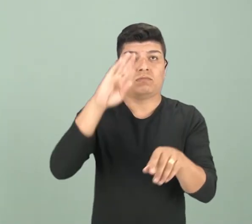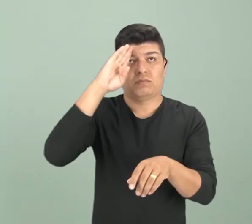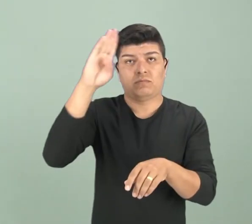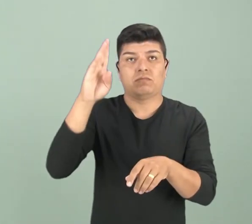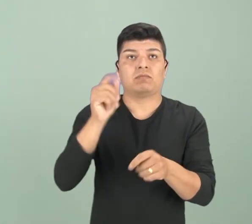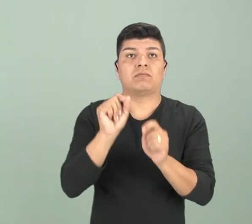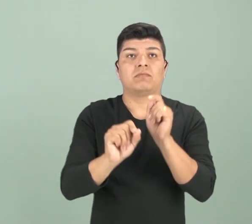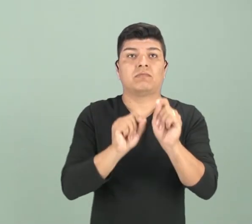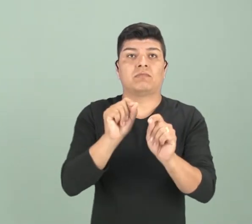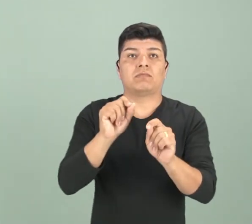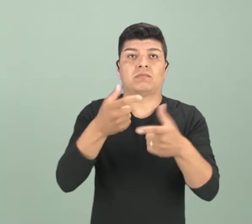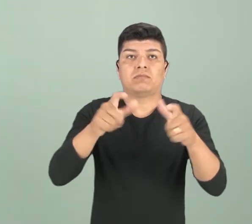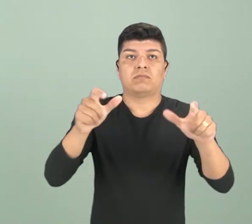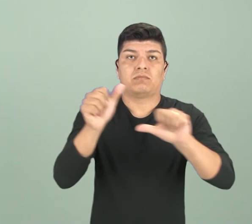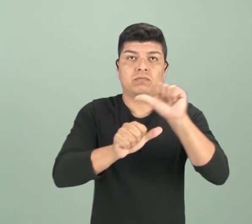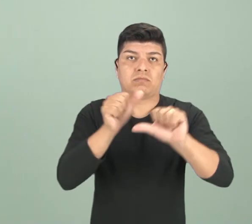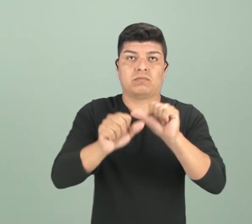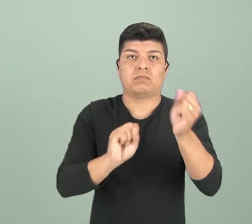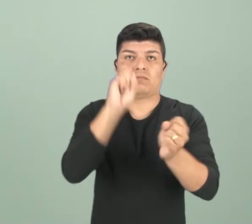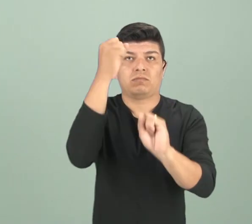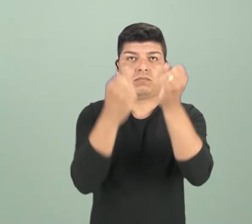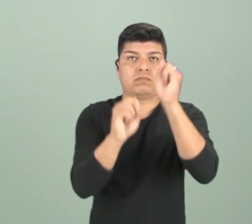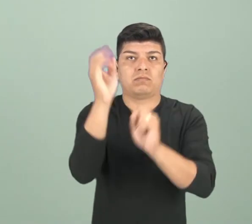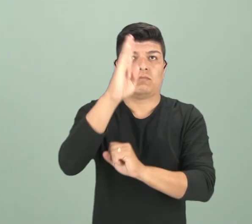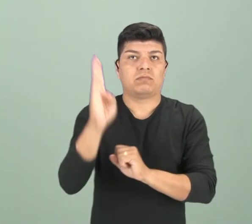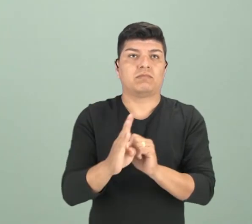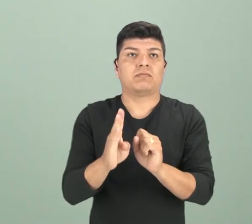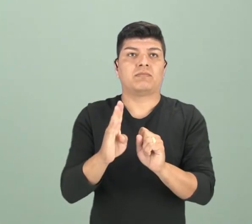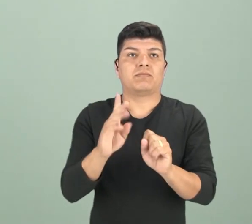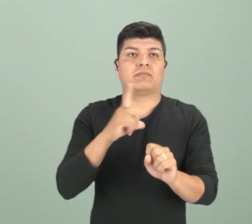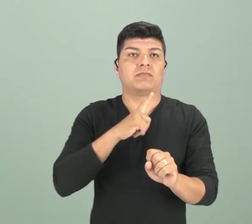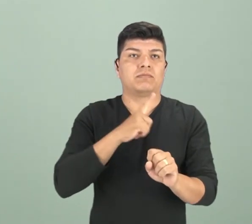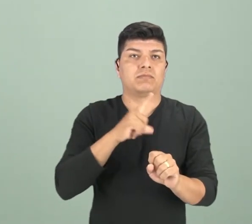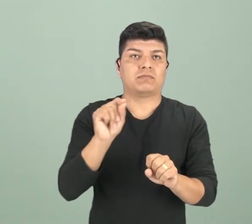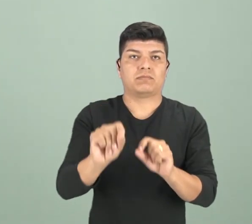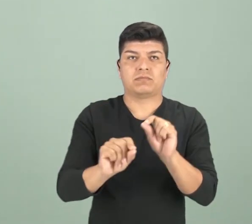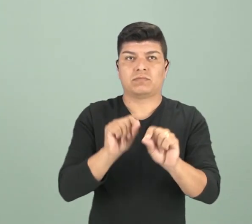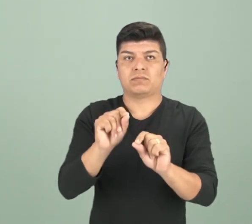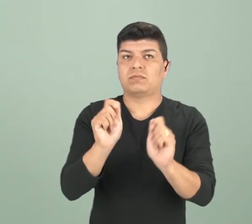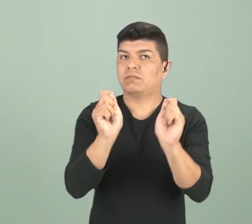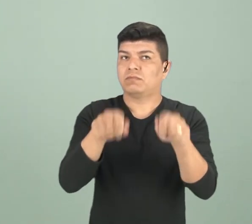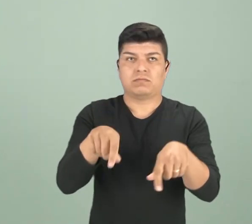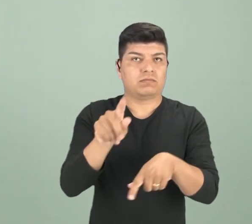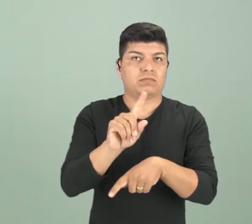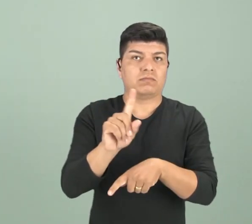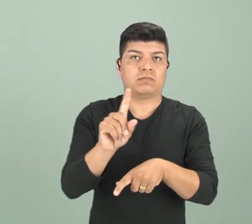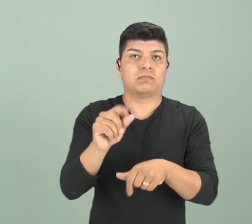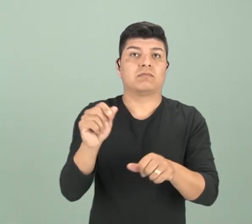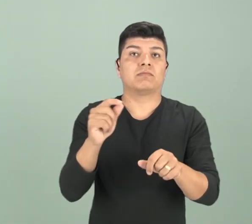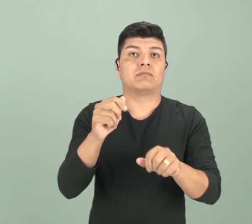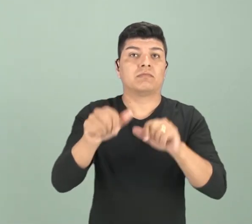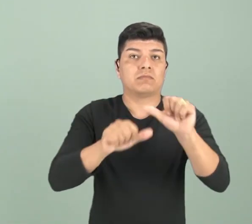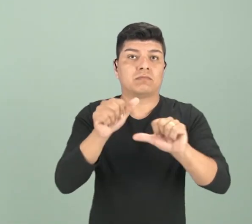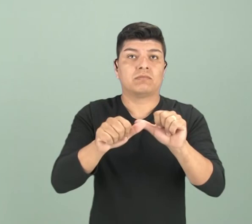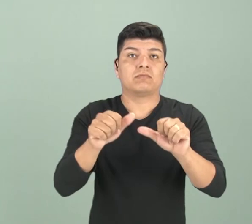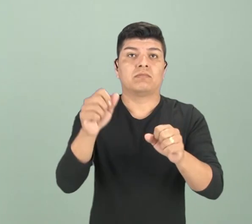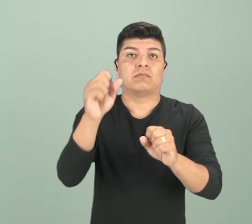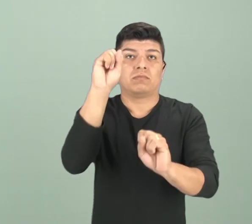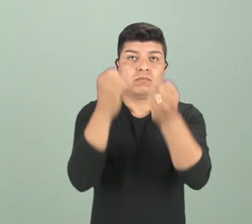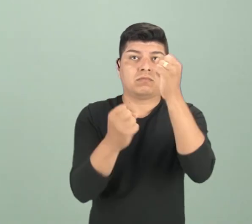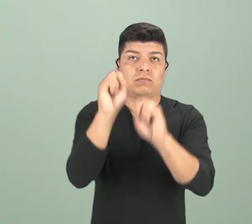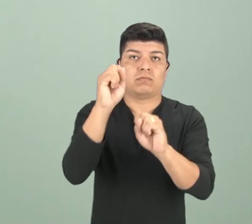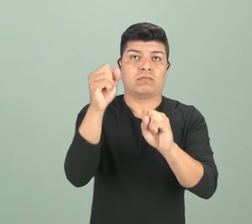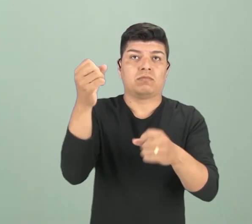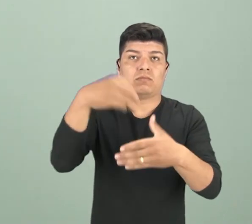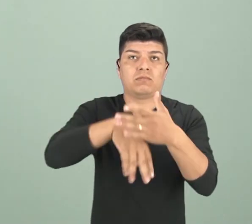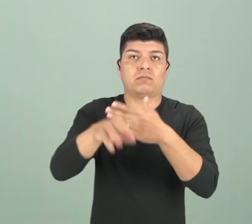comunicação foi um fator determinante para a desconcentração industrial no Brasil, já que sem eles não seria possível a instalação de